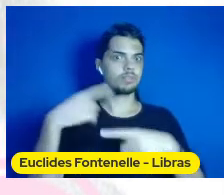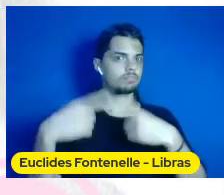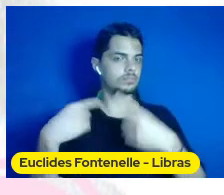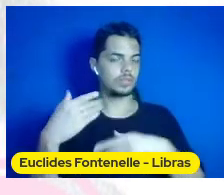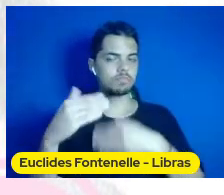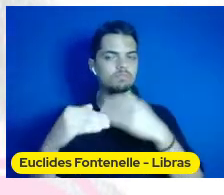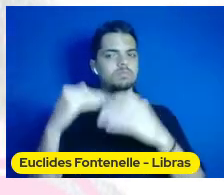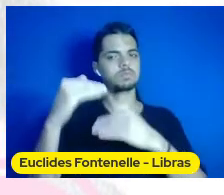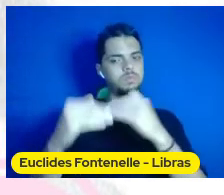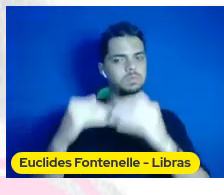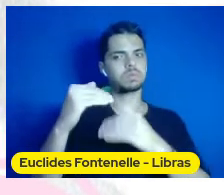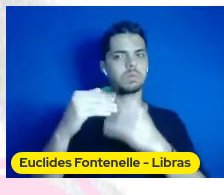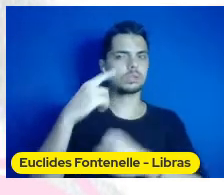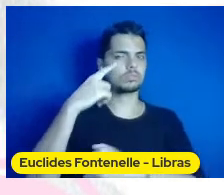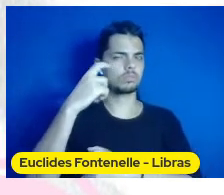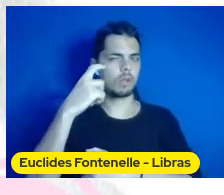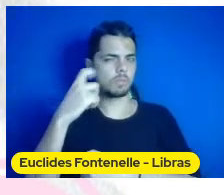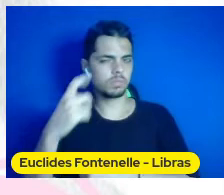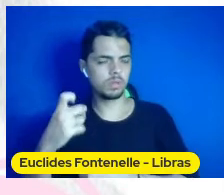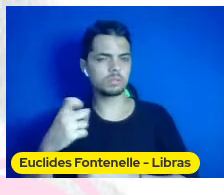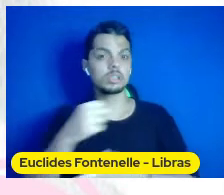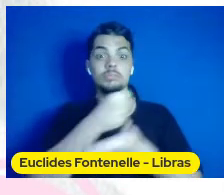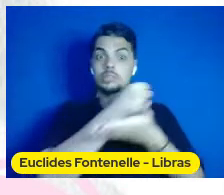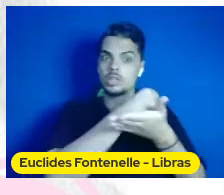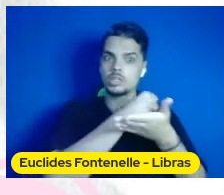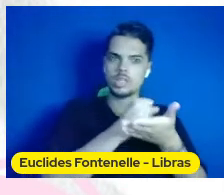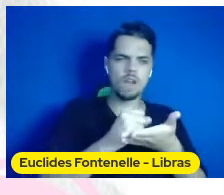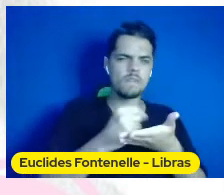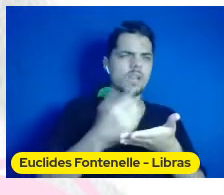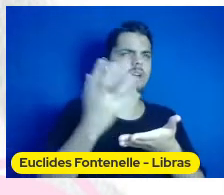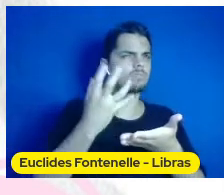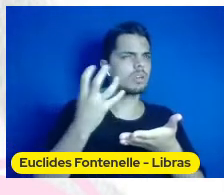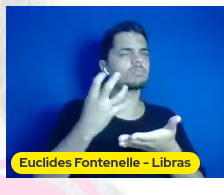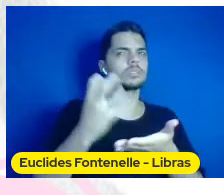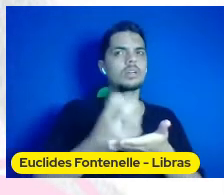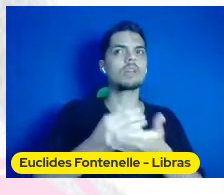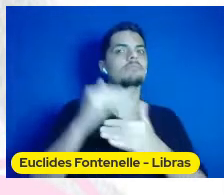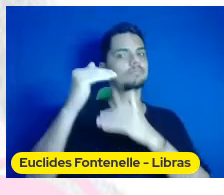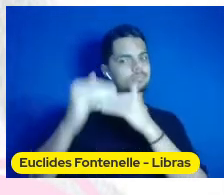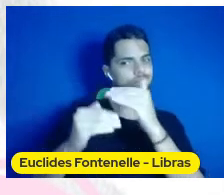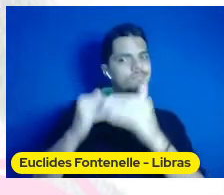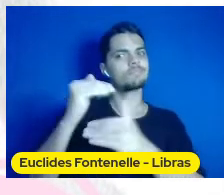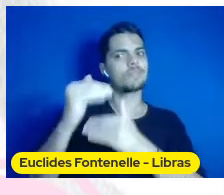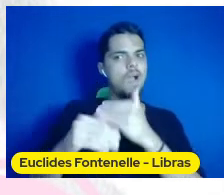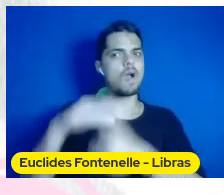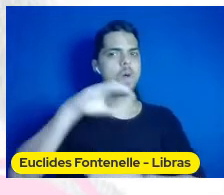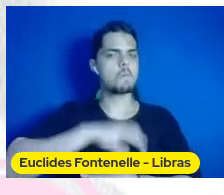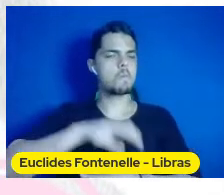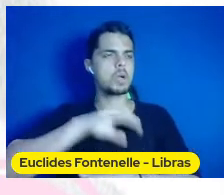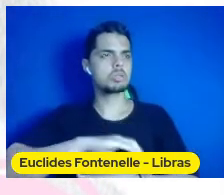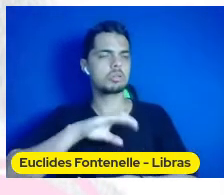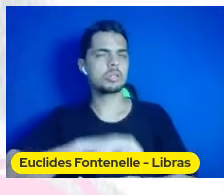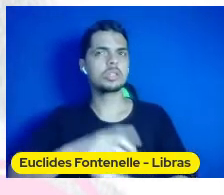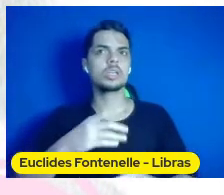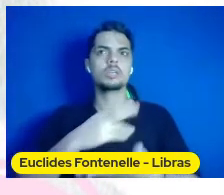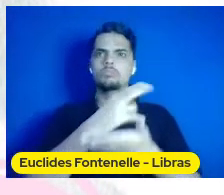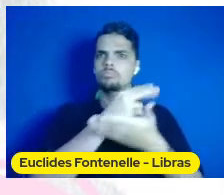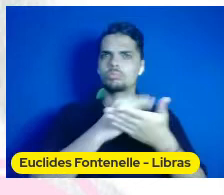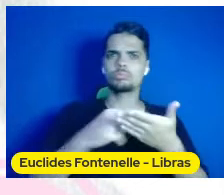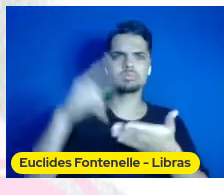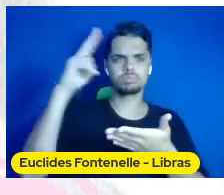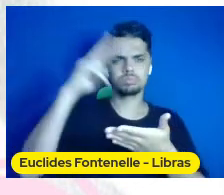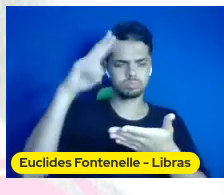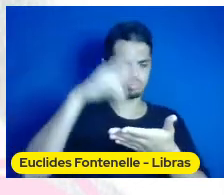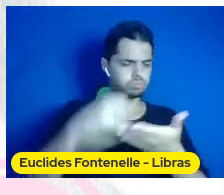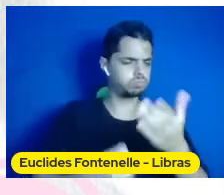fui me interessando em querer escrever. E aí eu comecei a escrever algumas histórias e me deparei